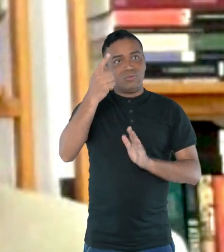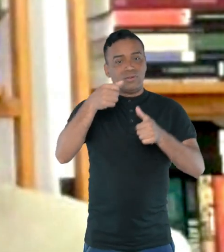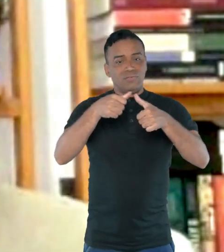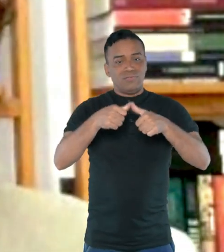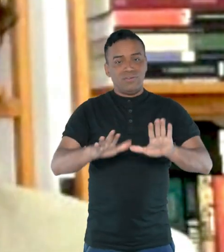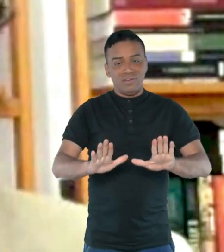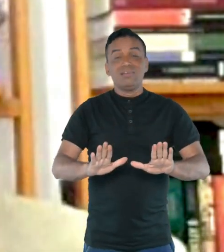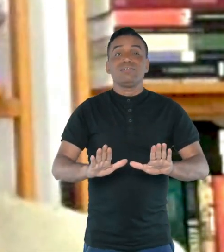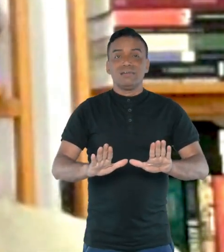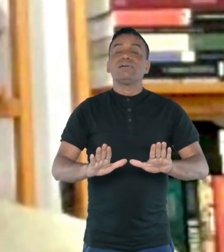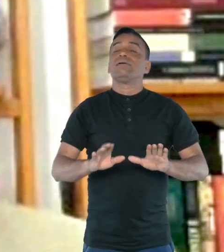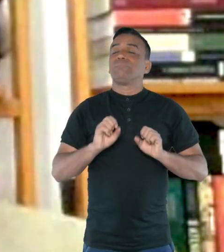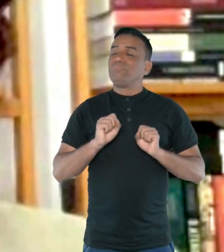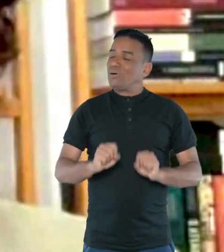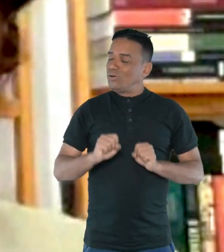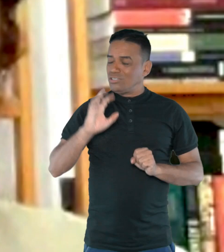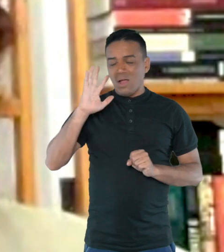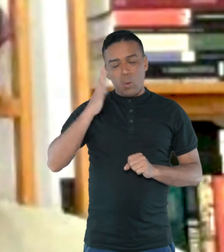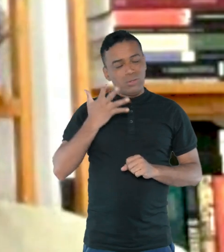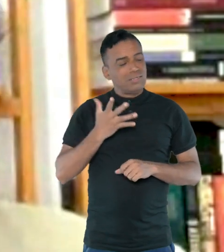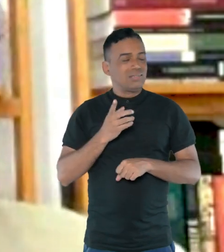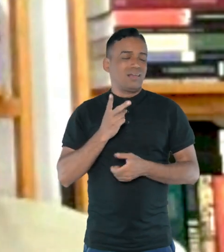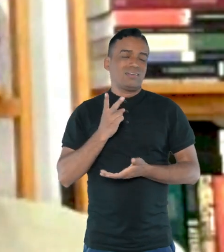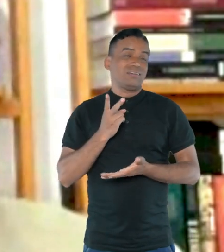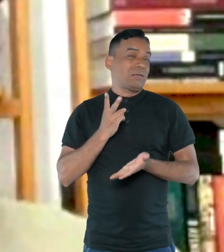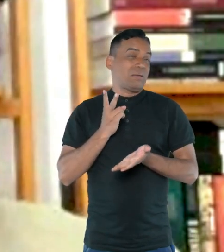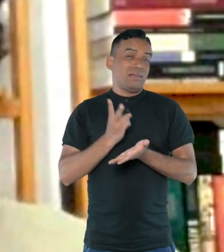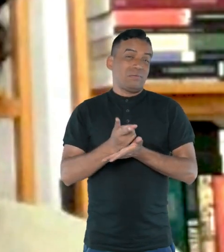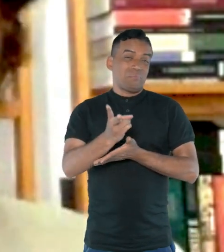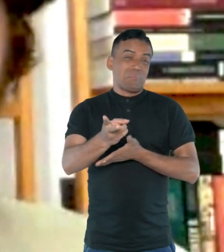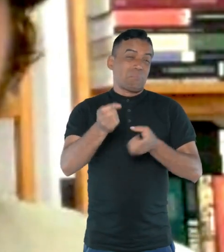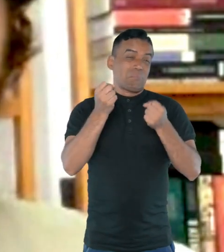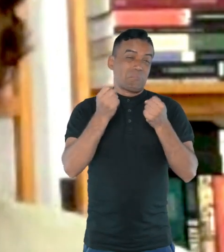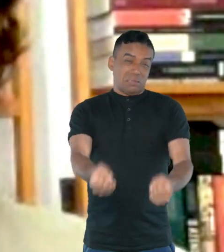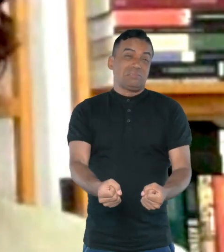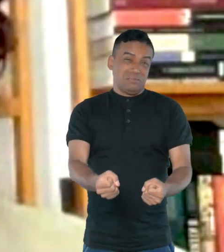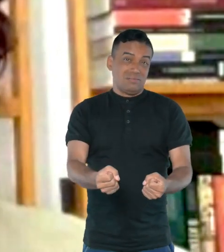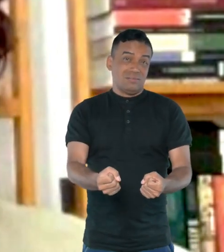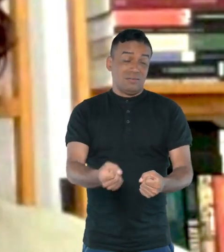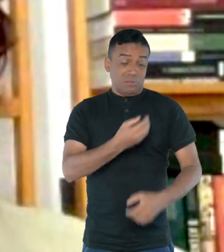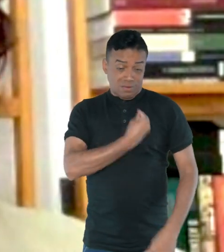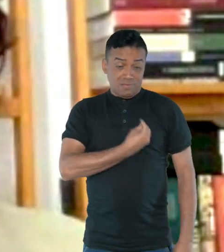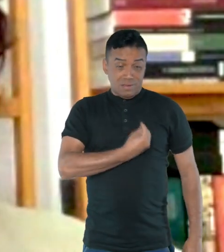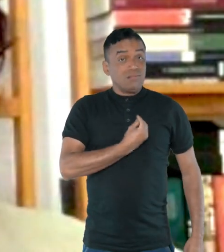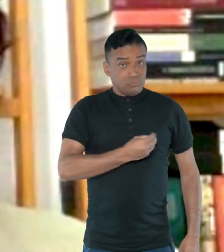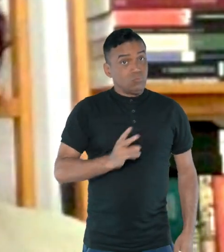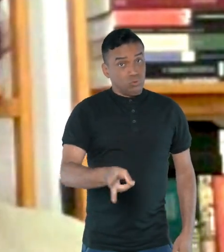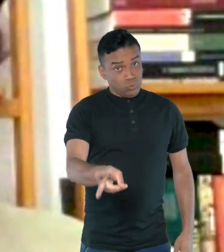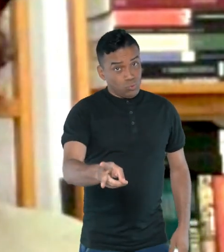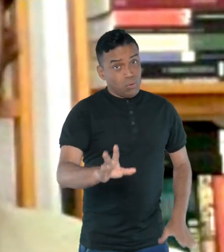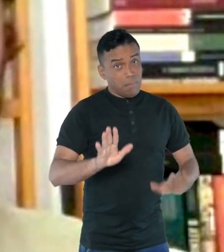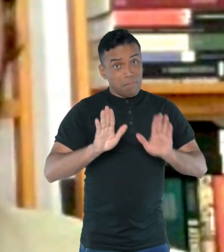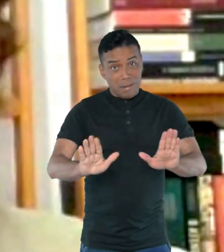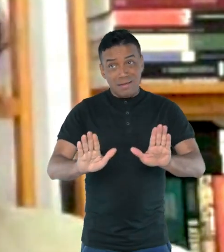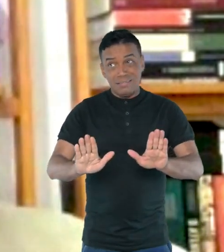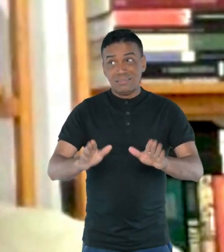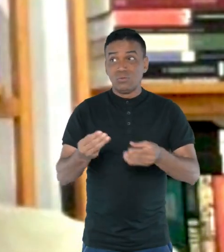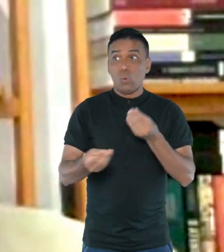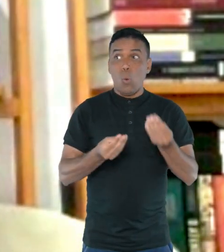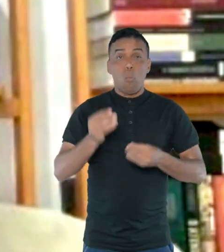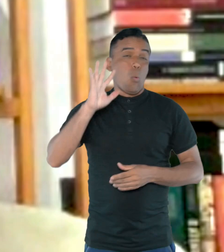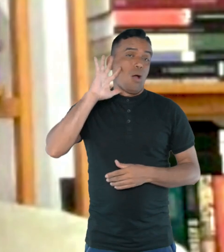ela pode ser muito dura, né? A vida continua, efetivamente. Ela precisa continuar, mas como isso às